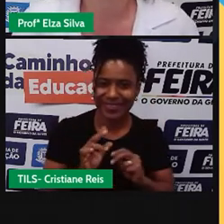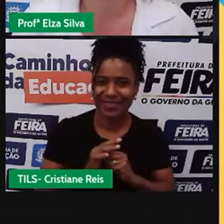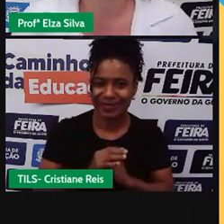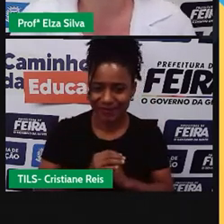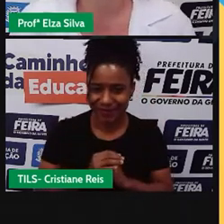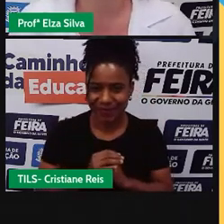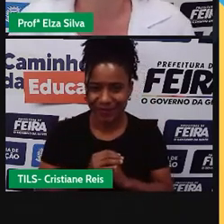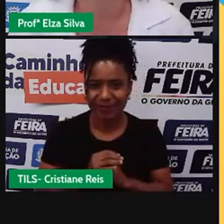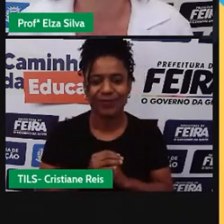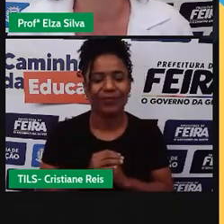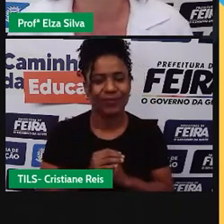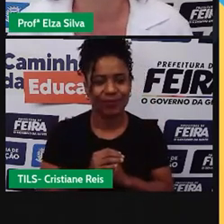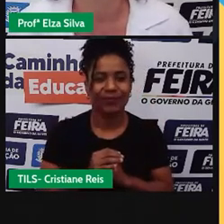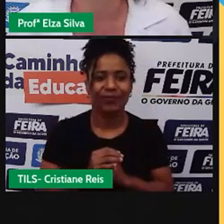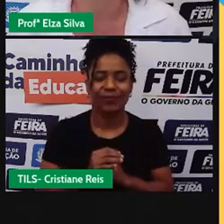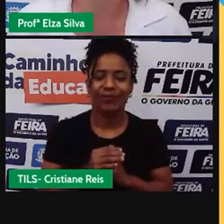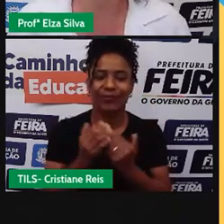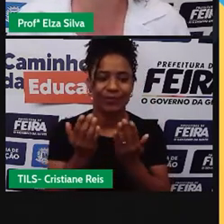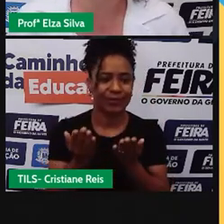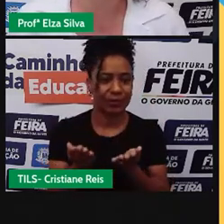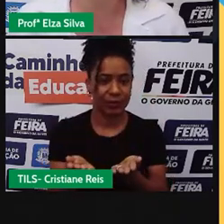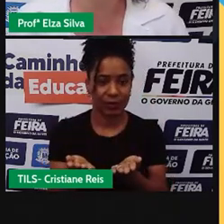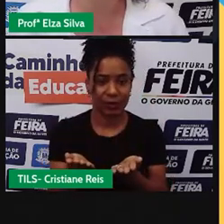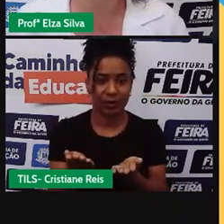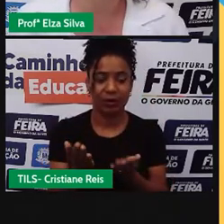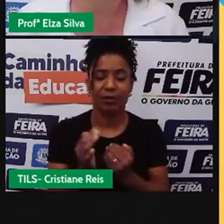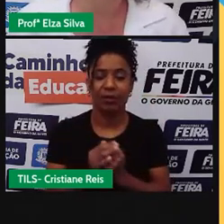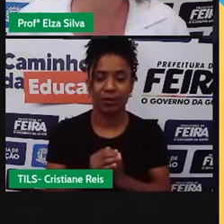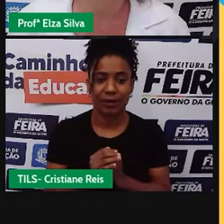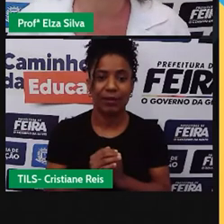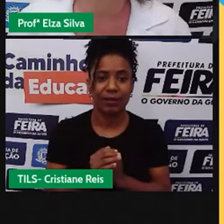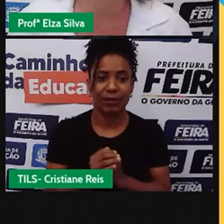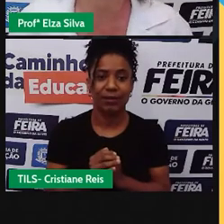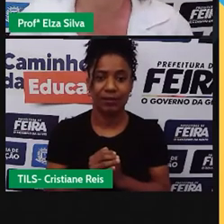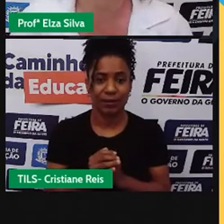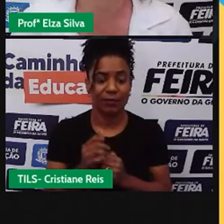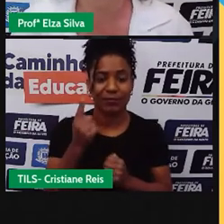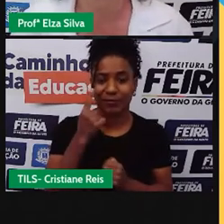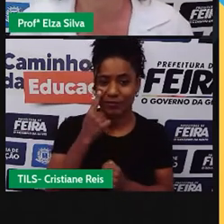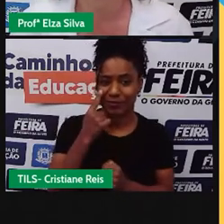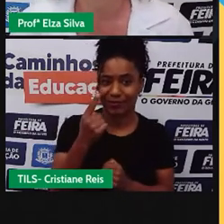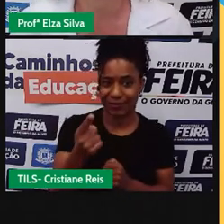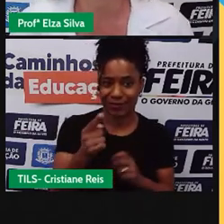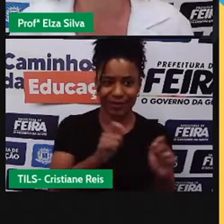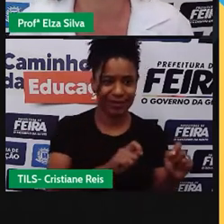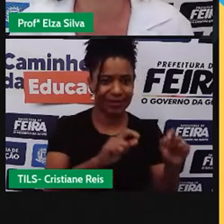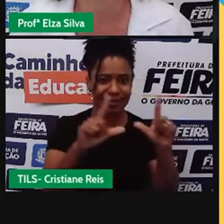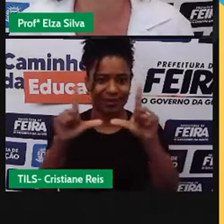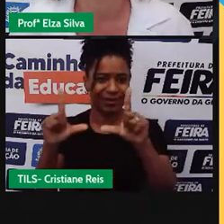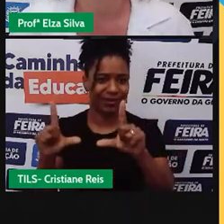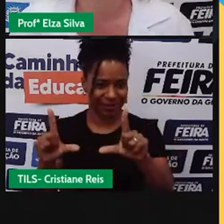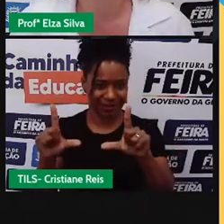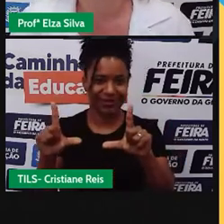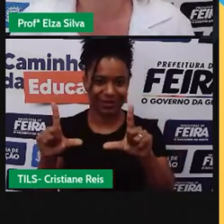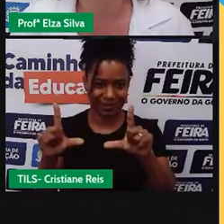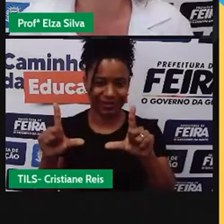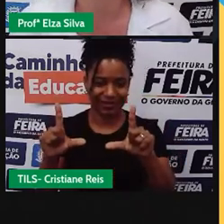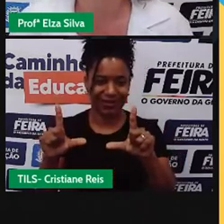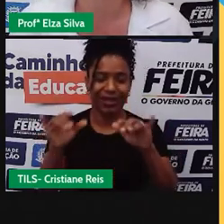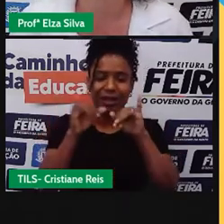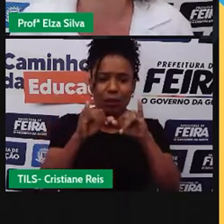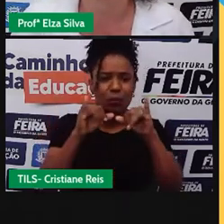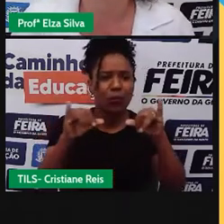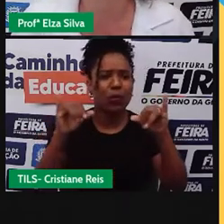Jobs classified as. Então, nós temos agora espelhado na tela um exemplo de